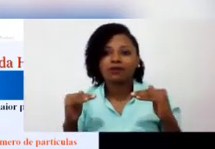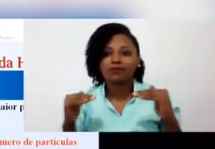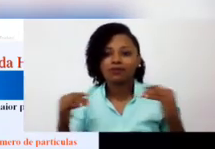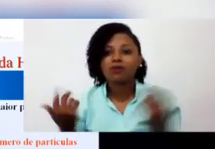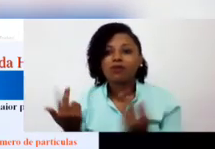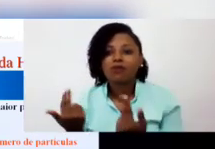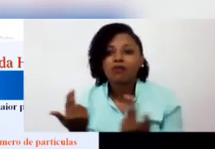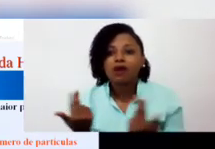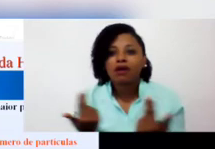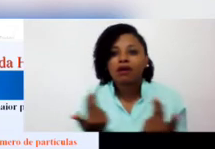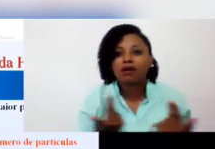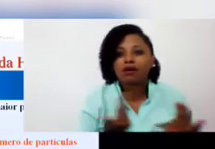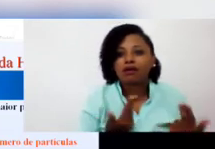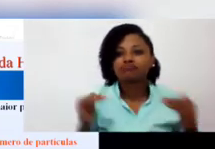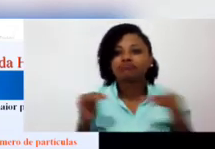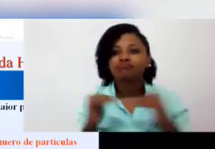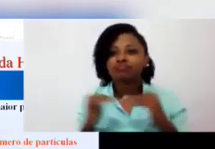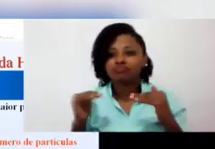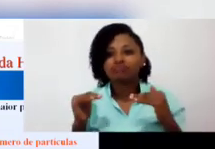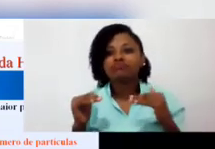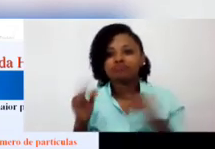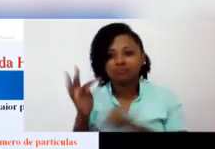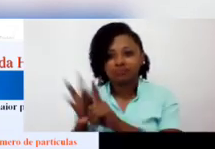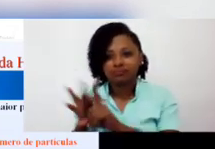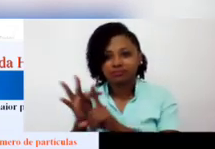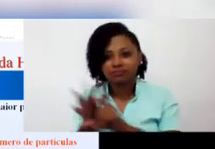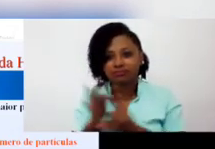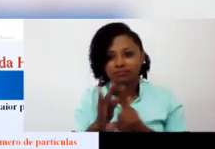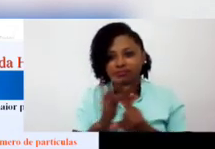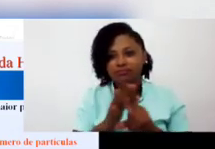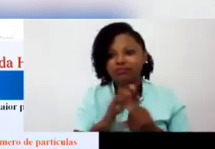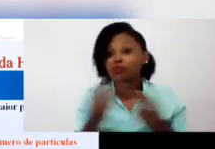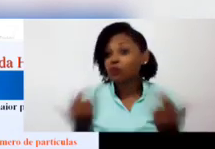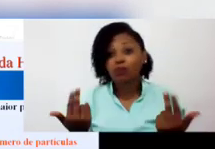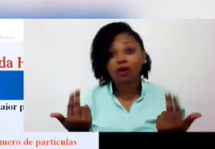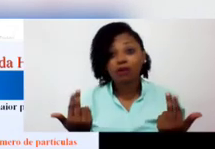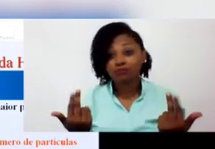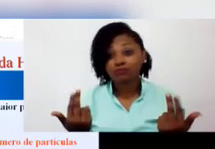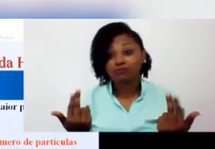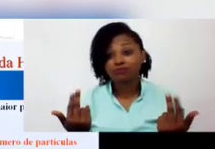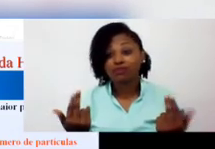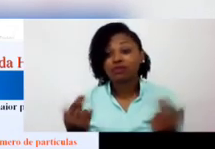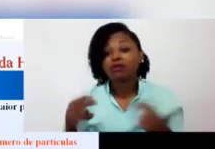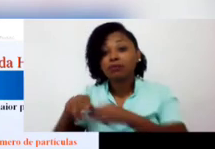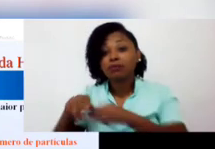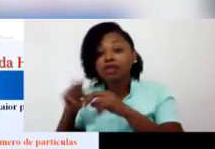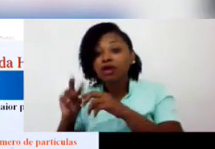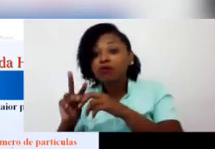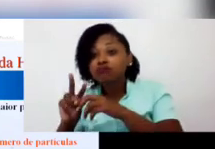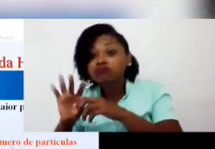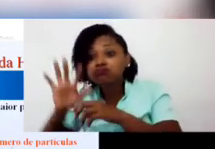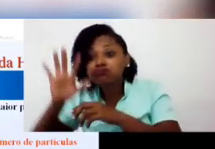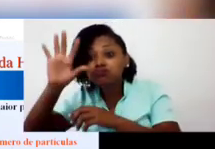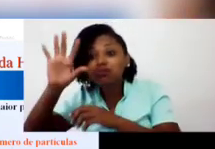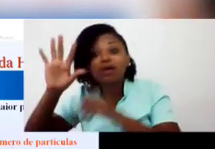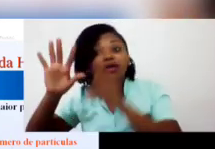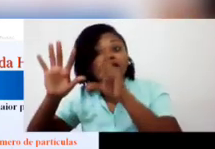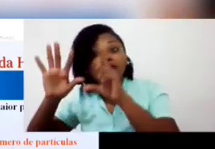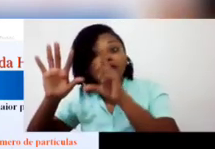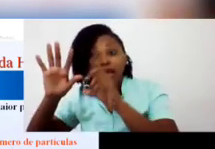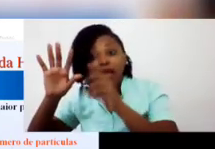puro tem maior pressão de vapor do que a solução, né? A pressão de vapor